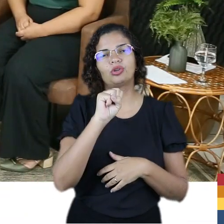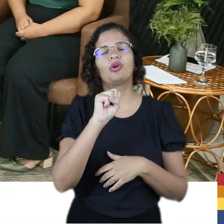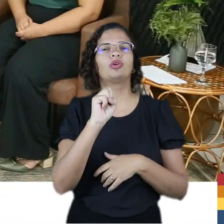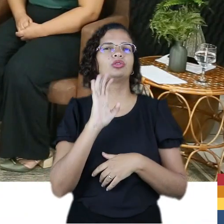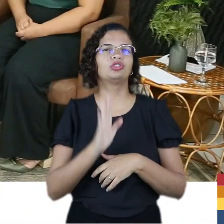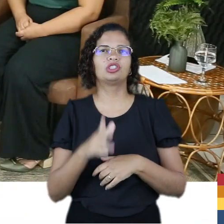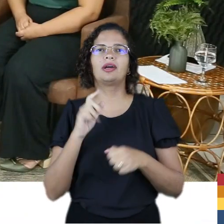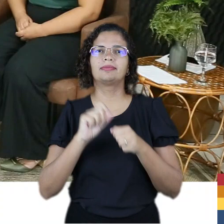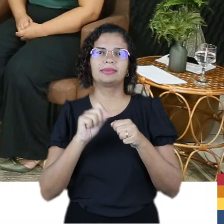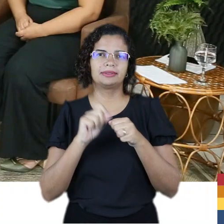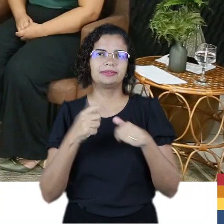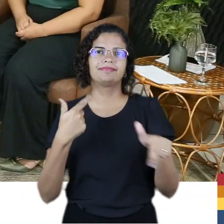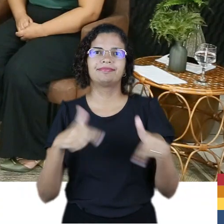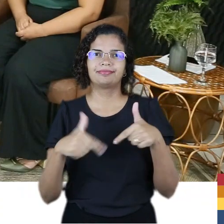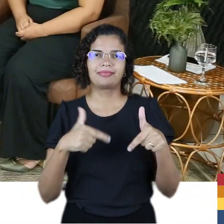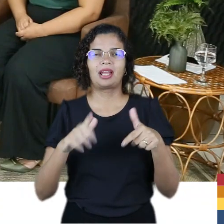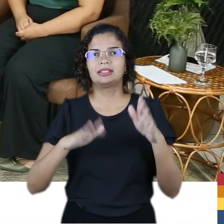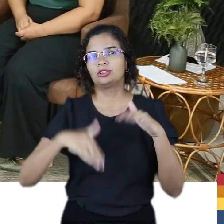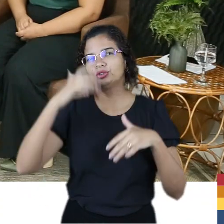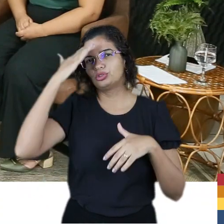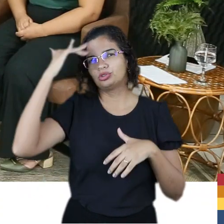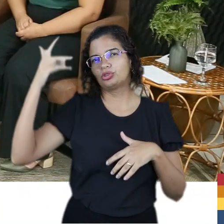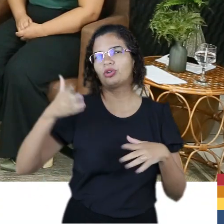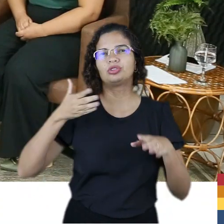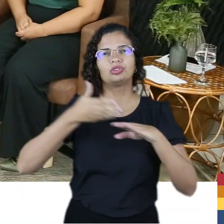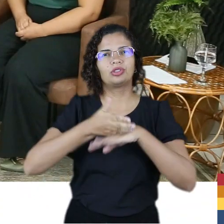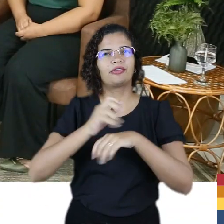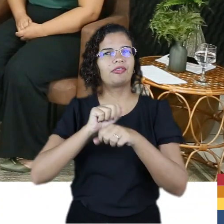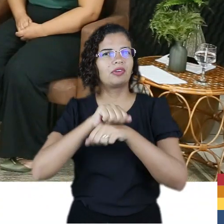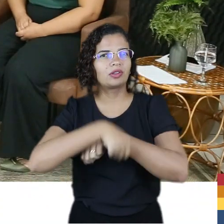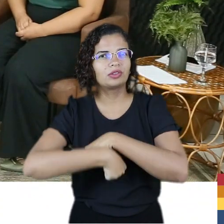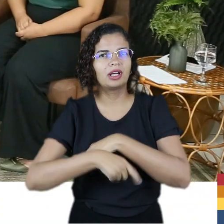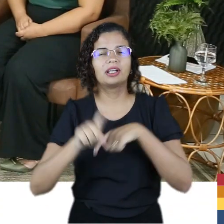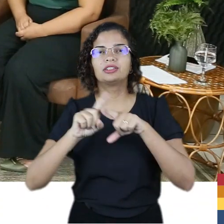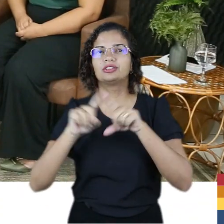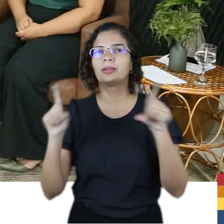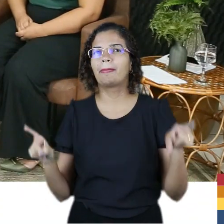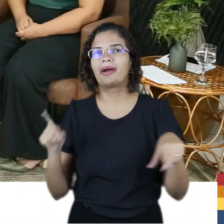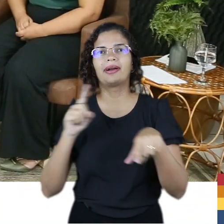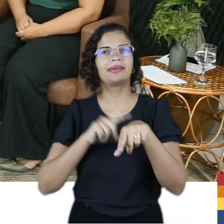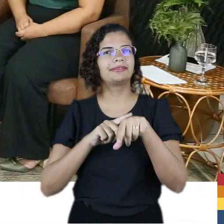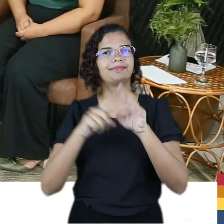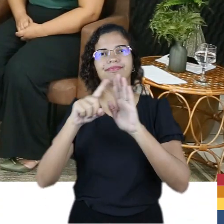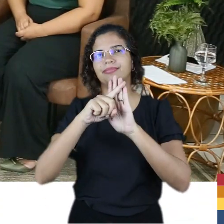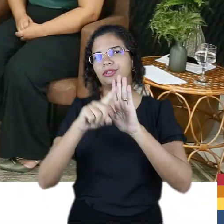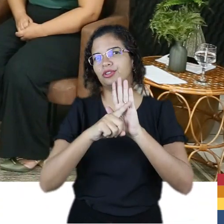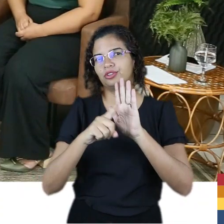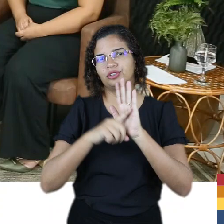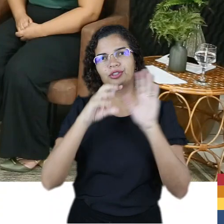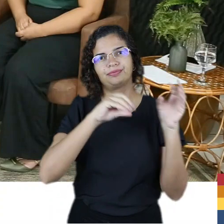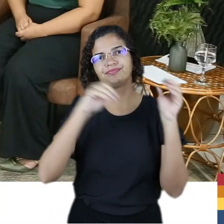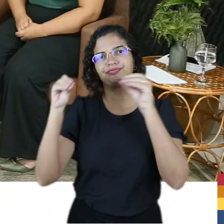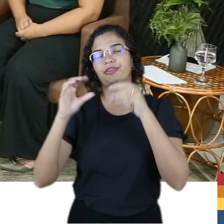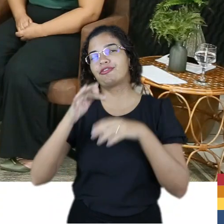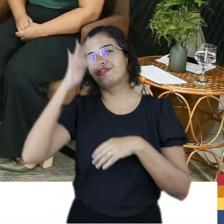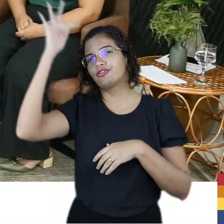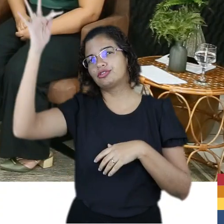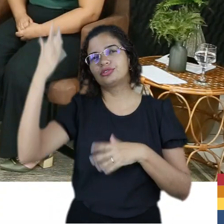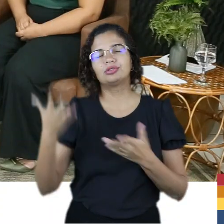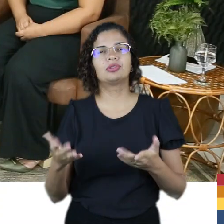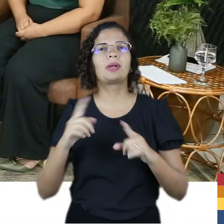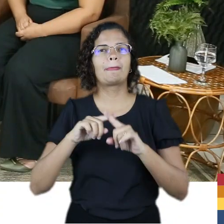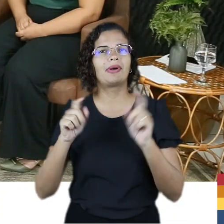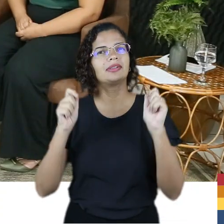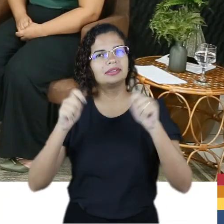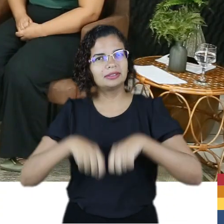de entrar na faculdade e naquele momento o projeto ele precisa ser adiado mas que ele pode entrar agora com essa oferta